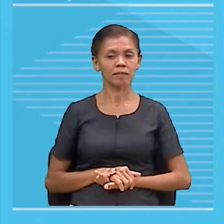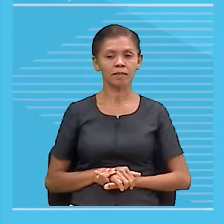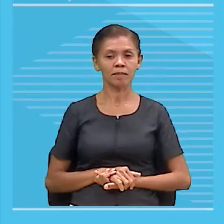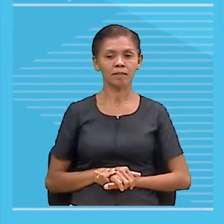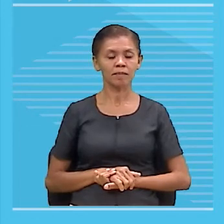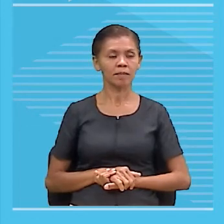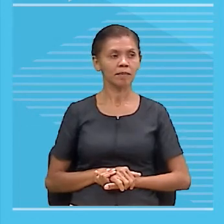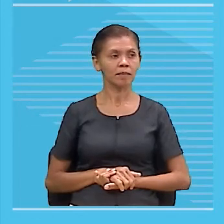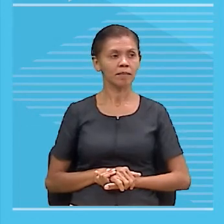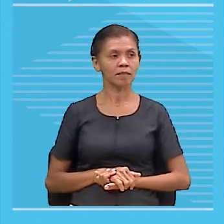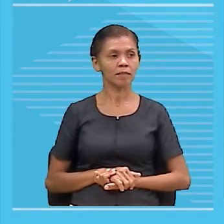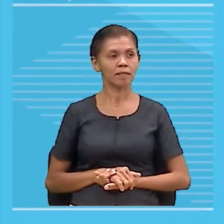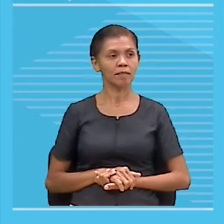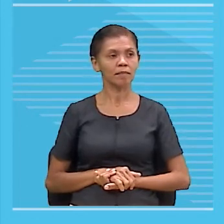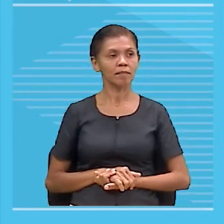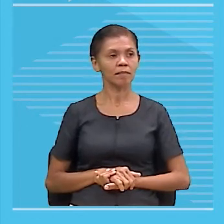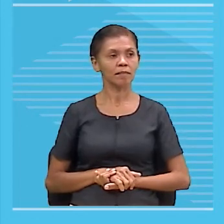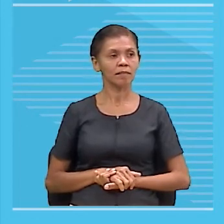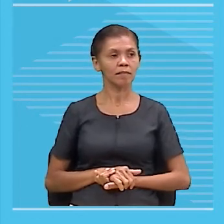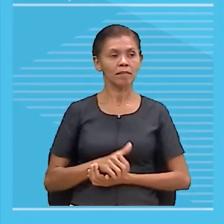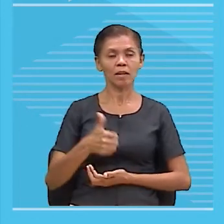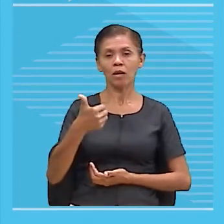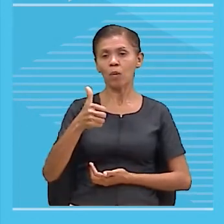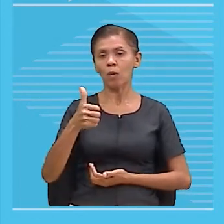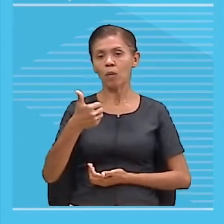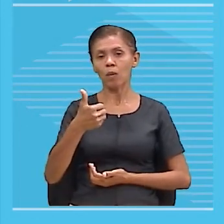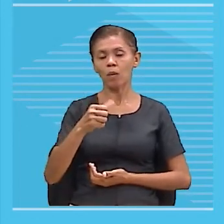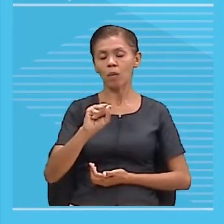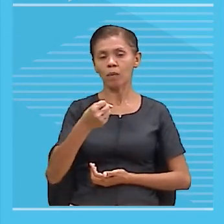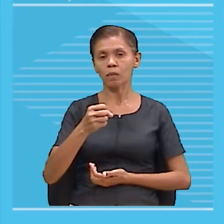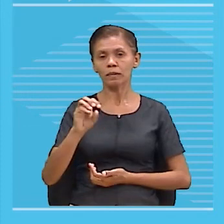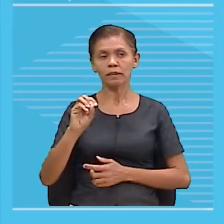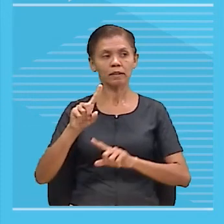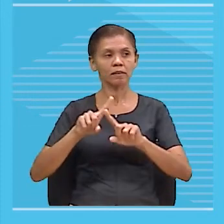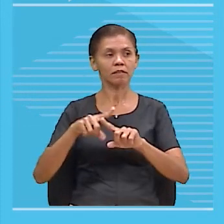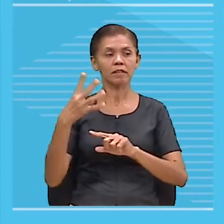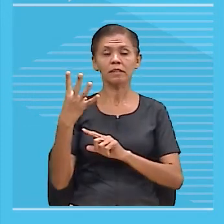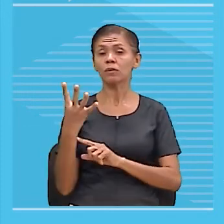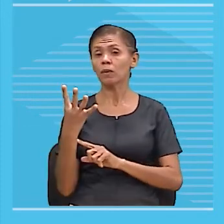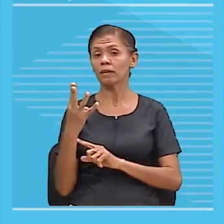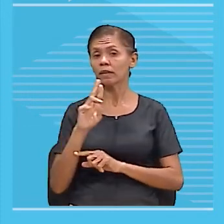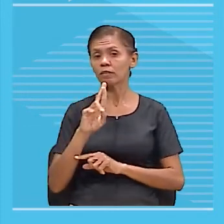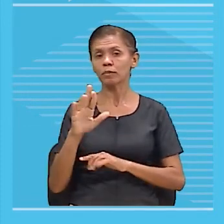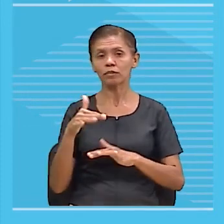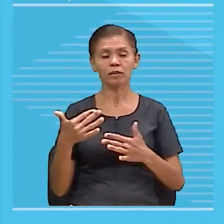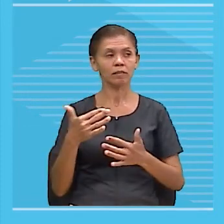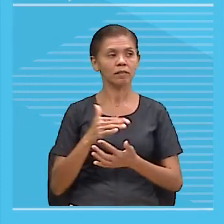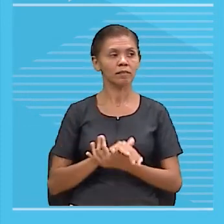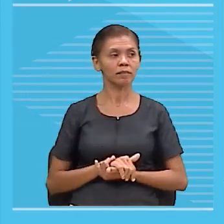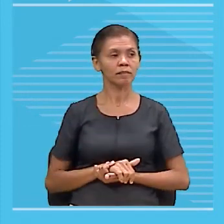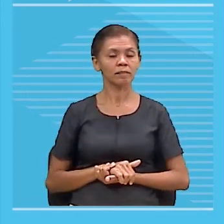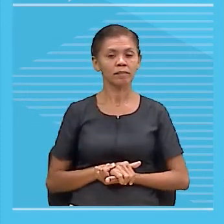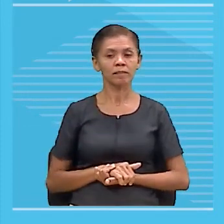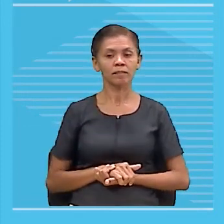A minha capacitância, então, será 80 vezes 4. E aí? Dá